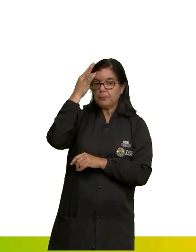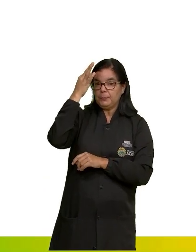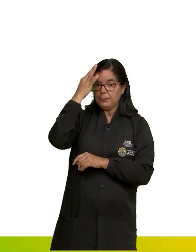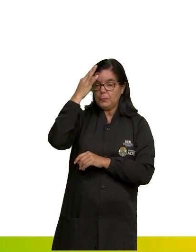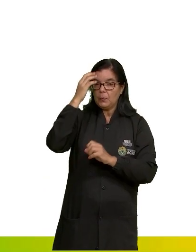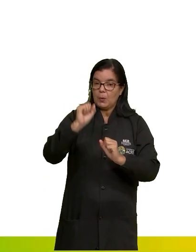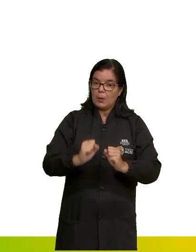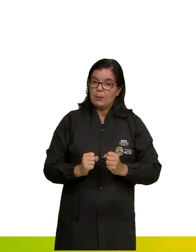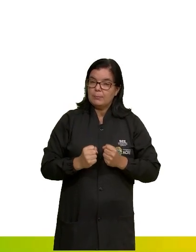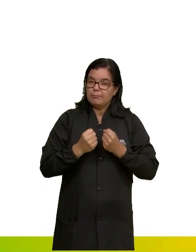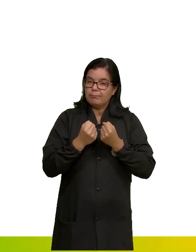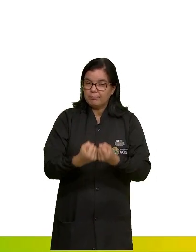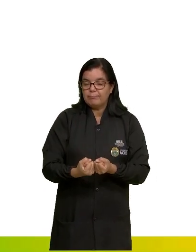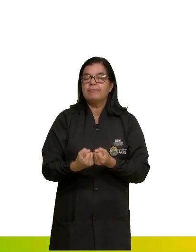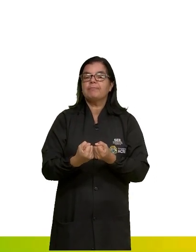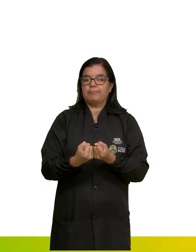se